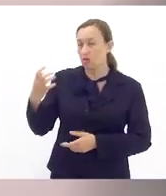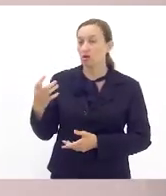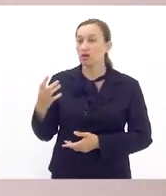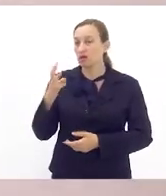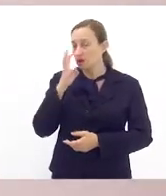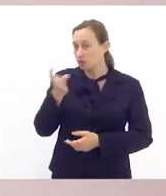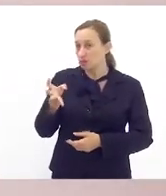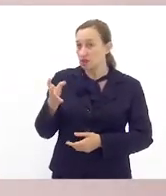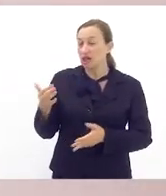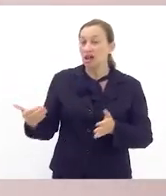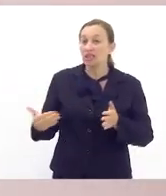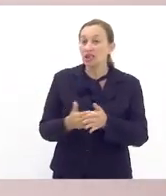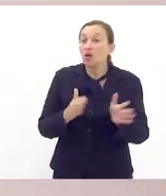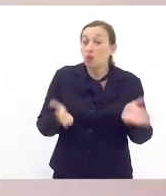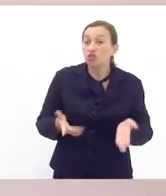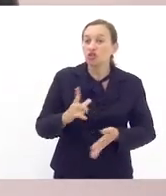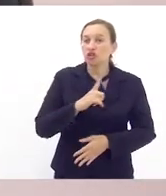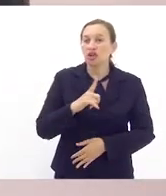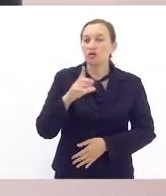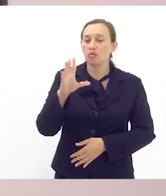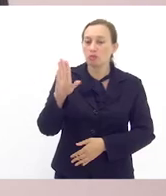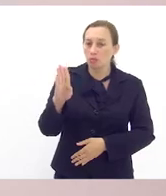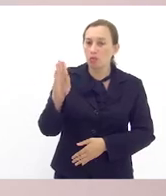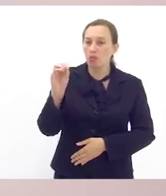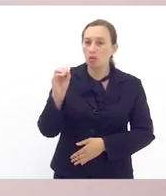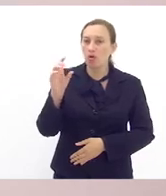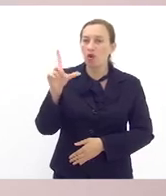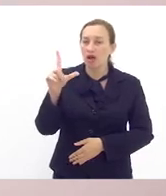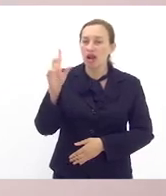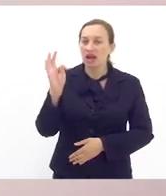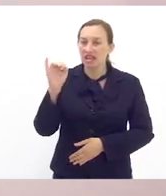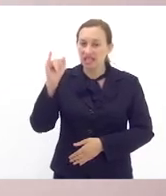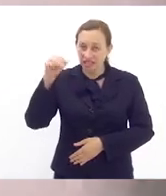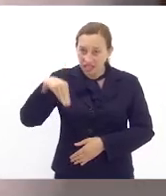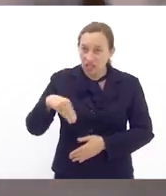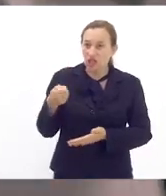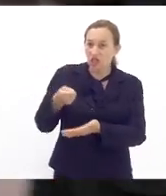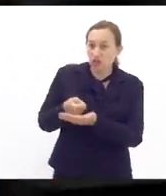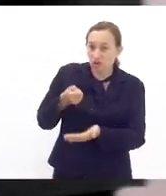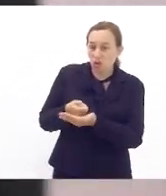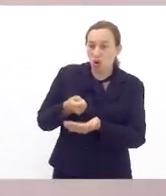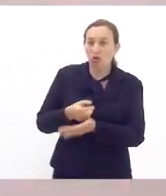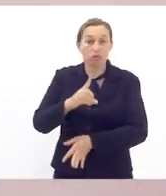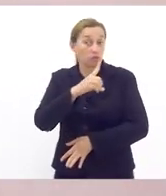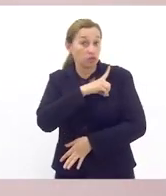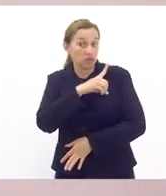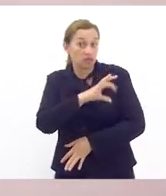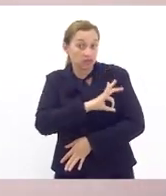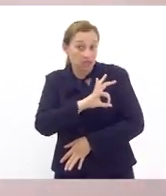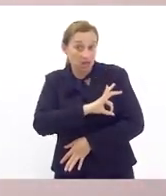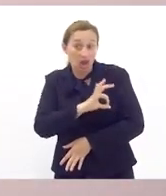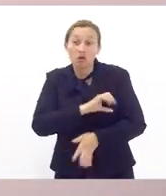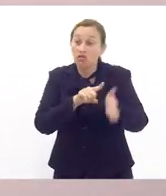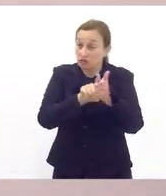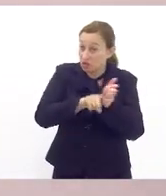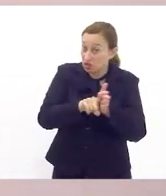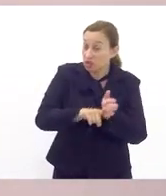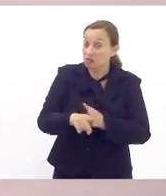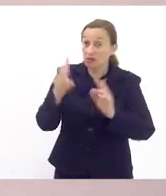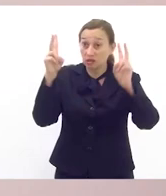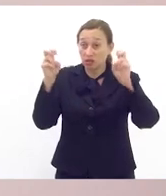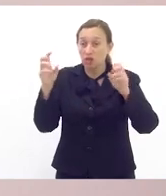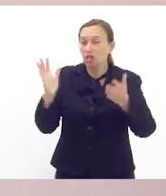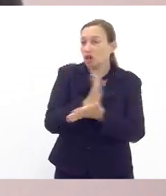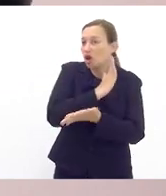boletim até hoje lá comigo Tá e cobro da autoridade policial investigação nesse caso durante